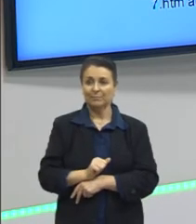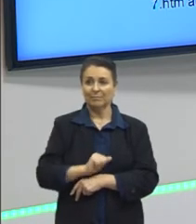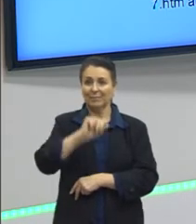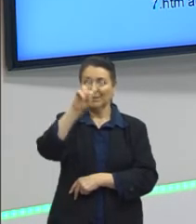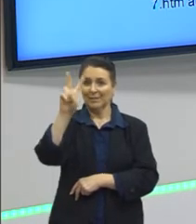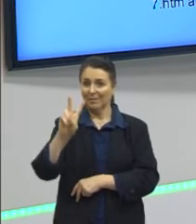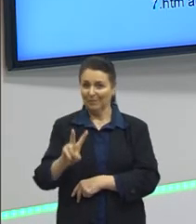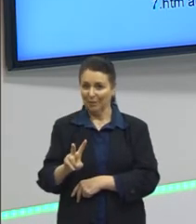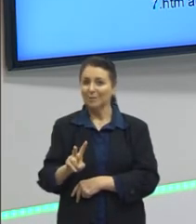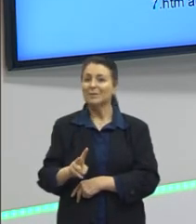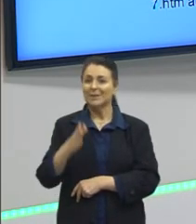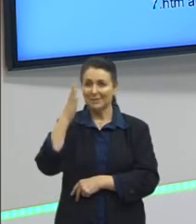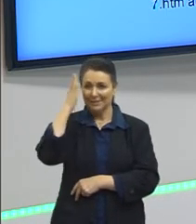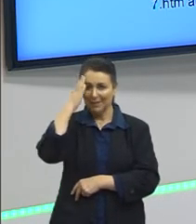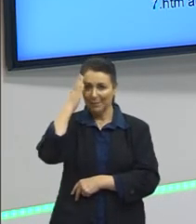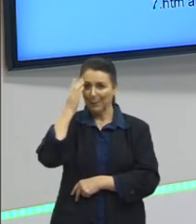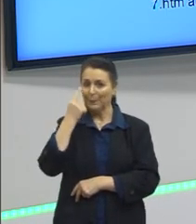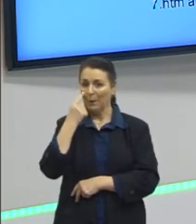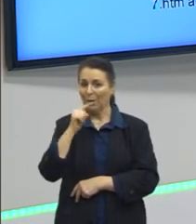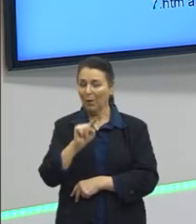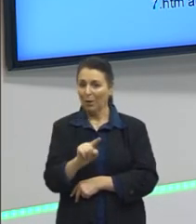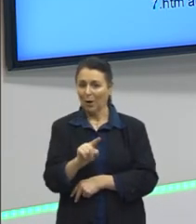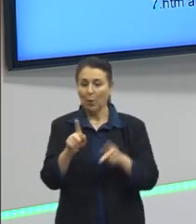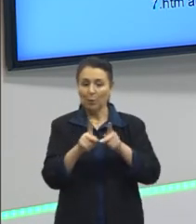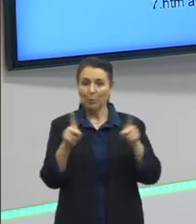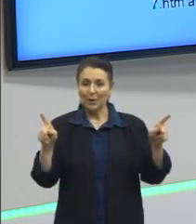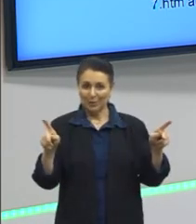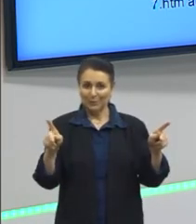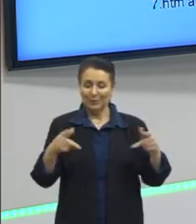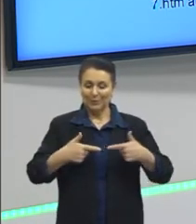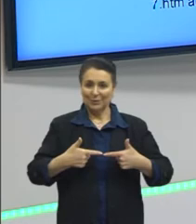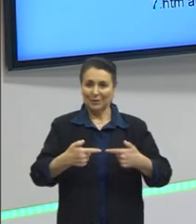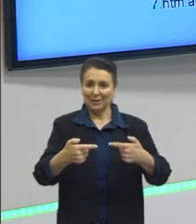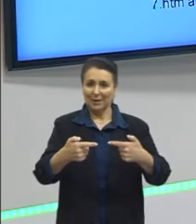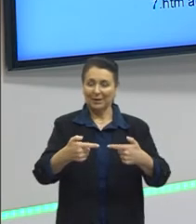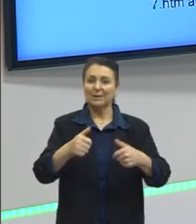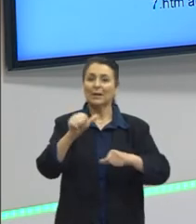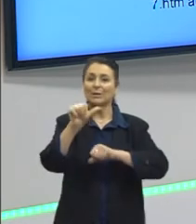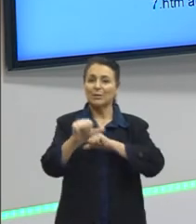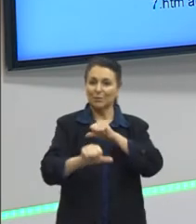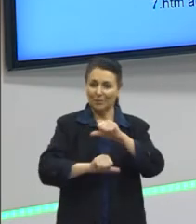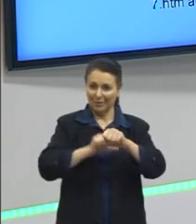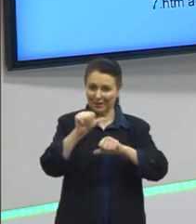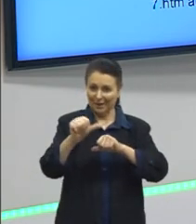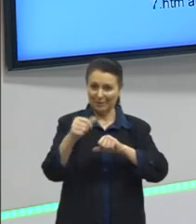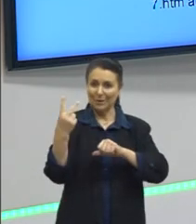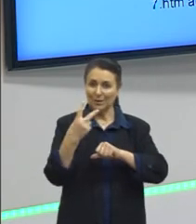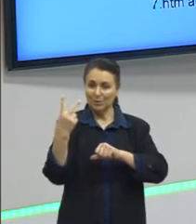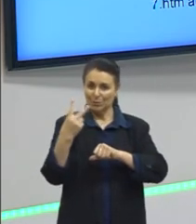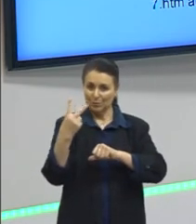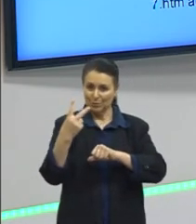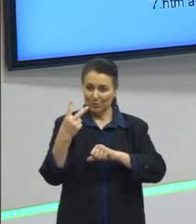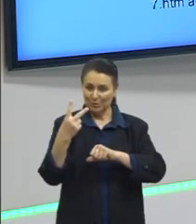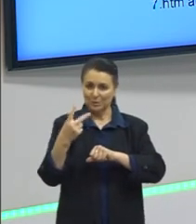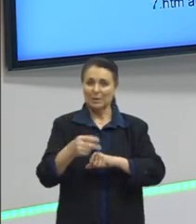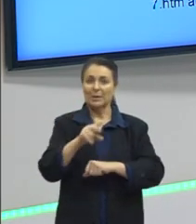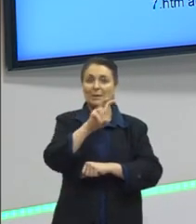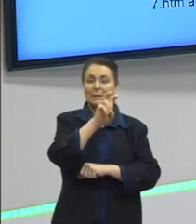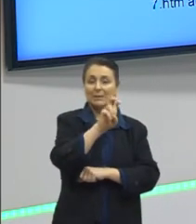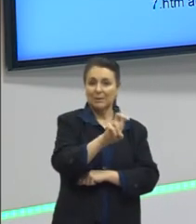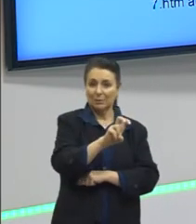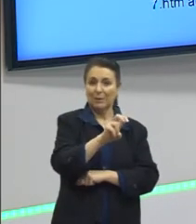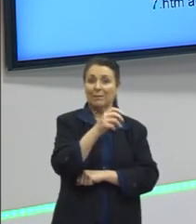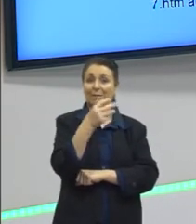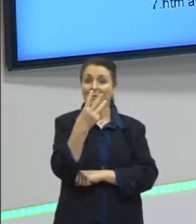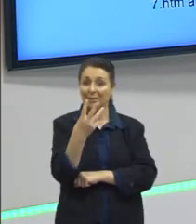já viu o que aconteceu a gente o período da Guerra do Vietnã tá trocado com da guerra da Coreia tá então 50 53